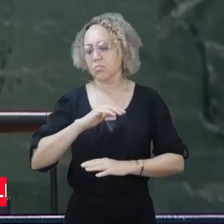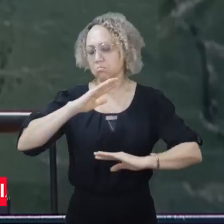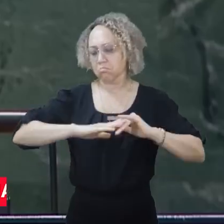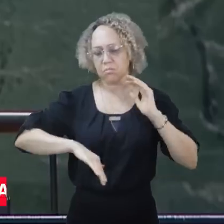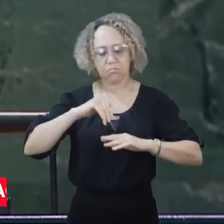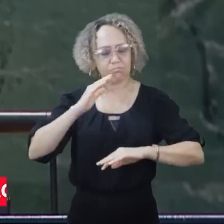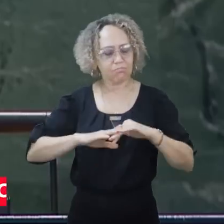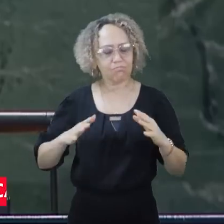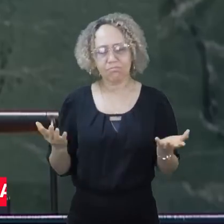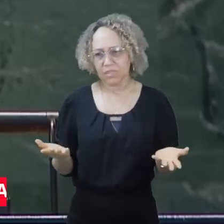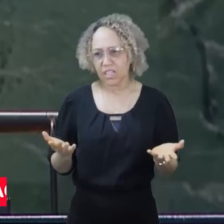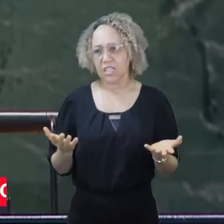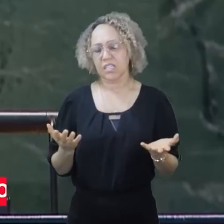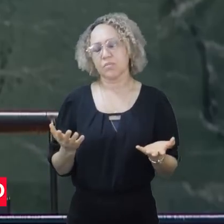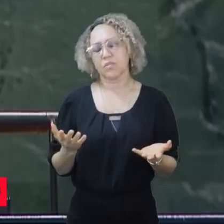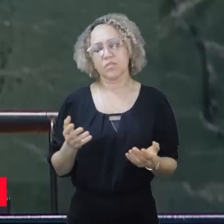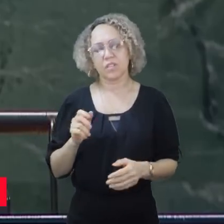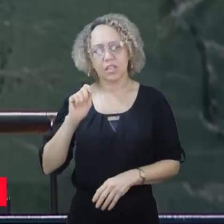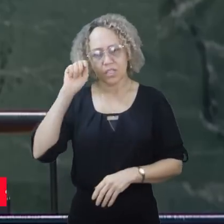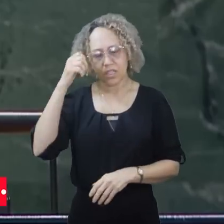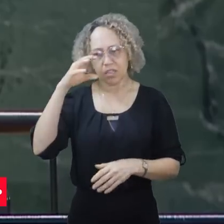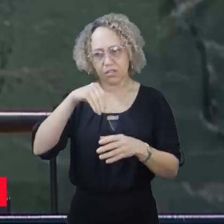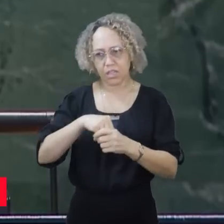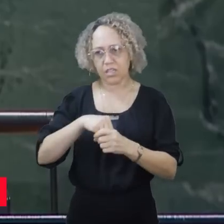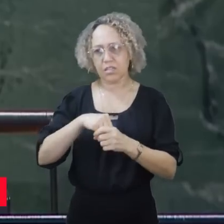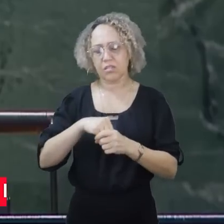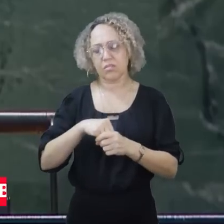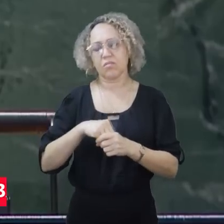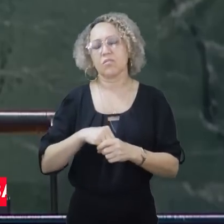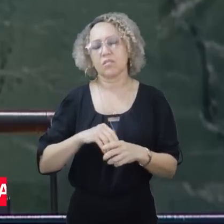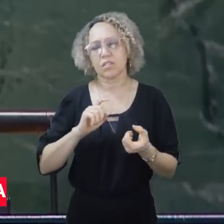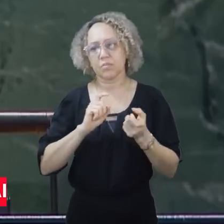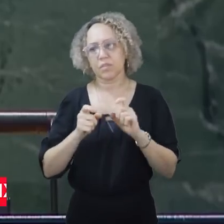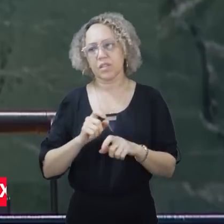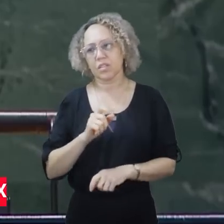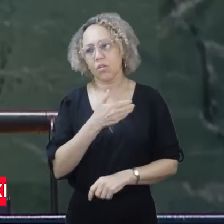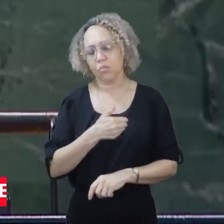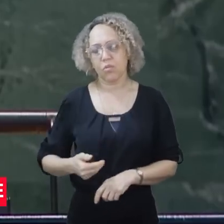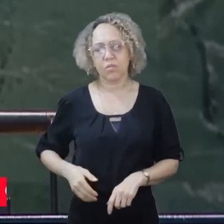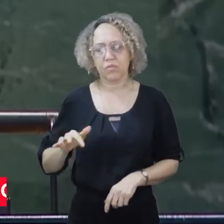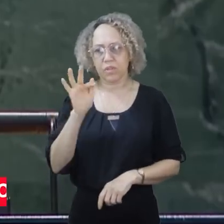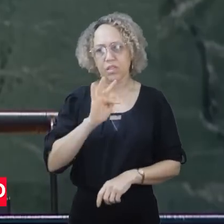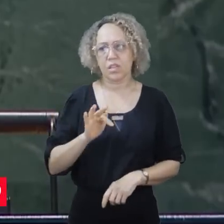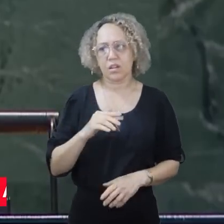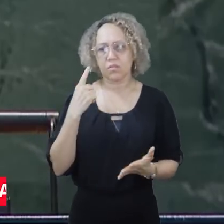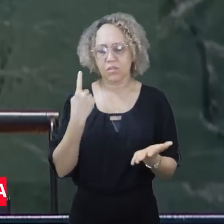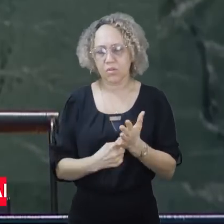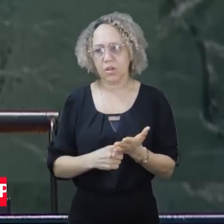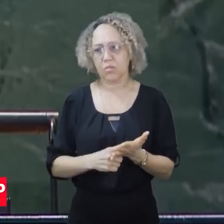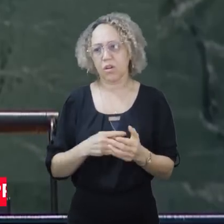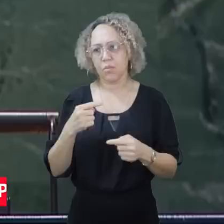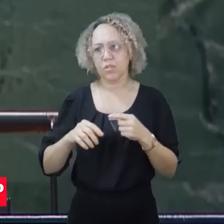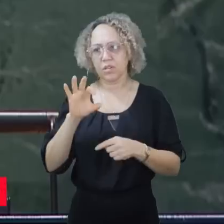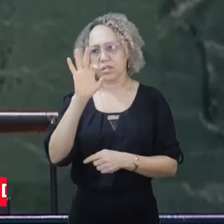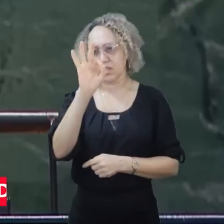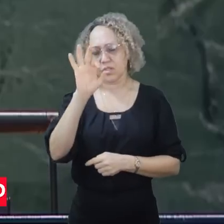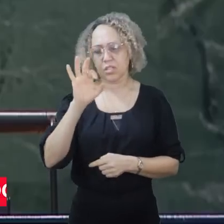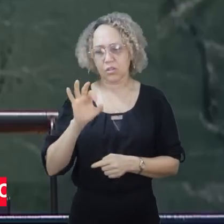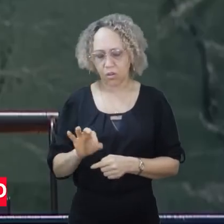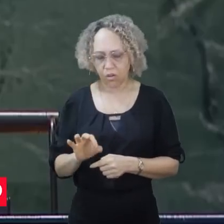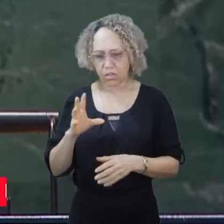negros na administração pública federal. Reafirmamos a política de cotas e ações afirmativas no setor público e